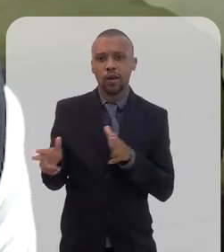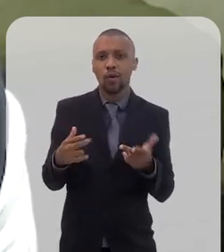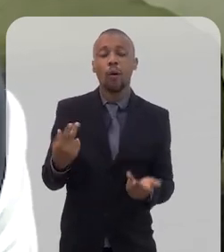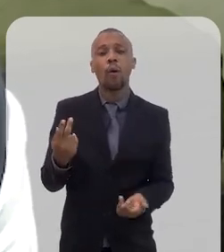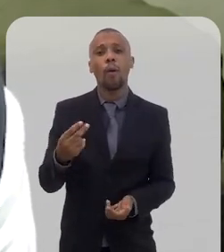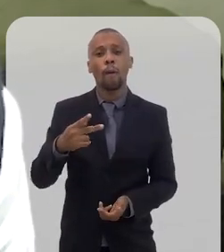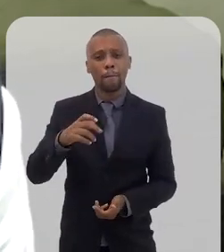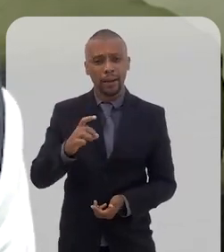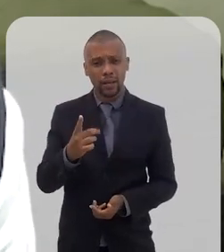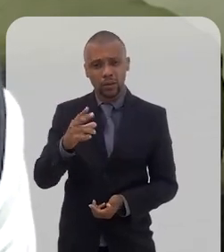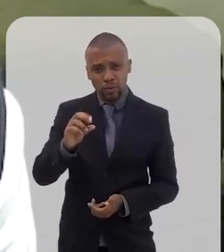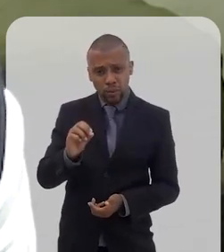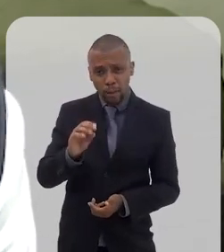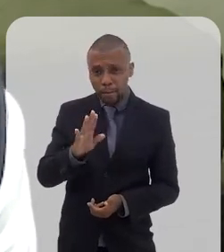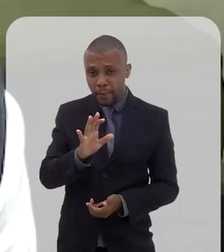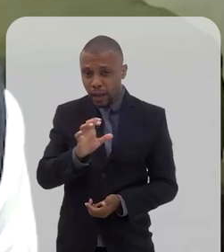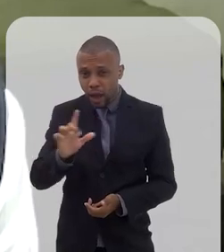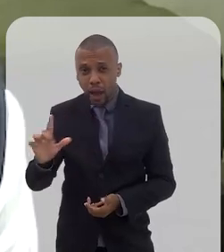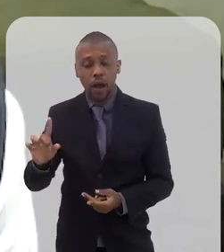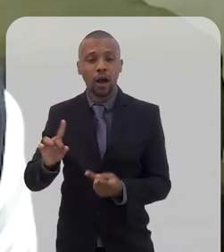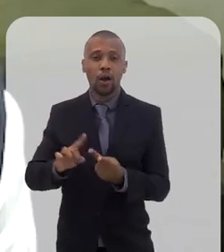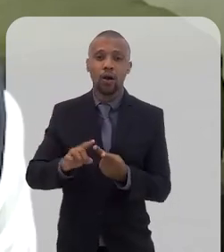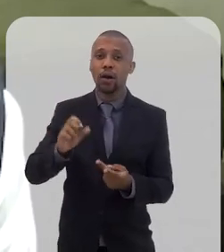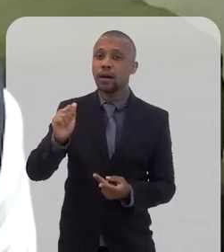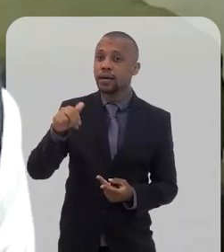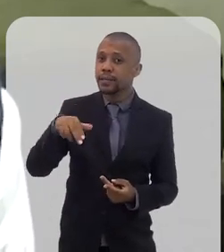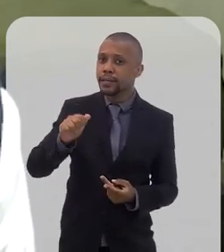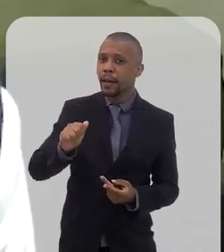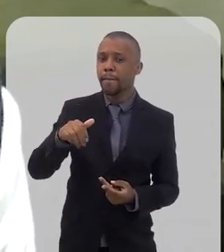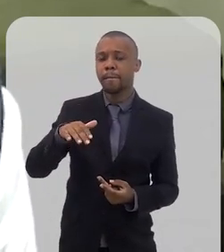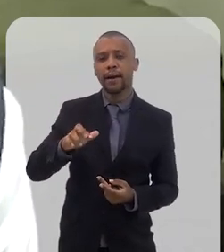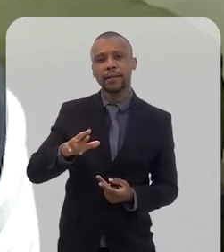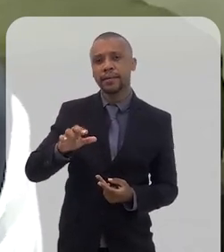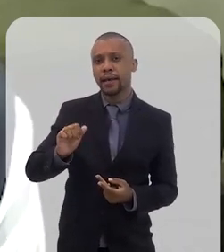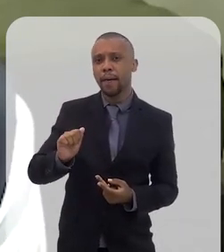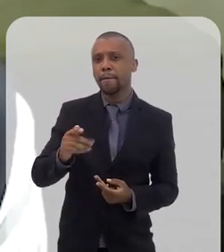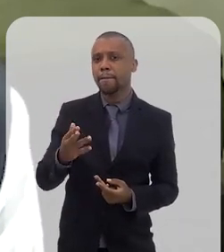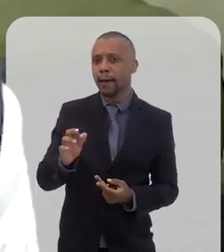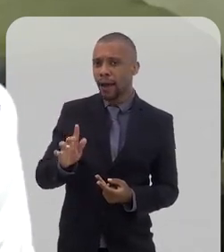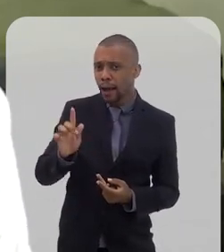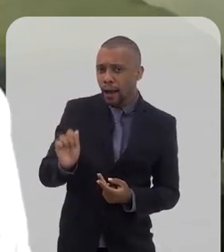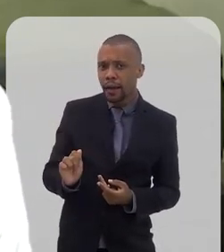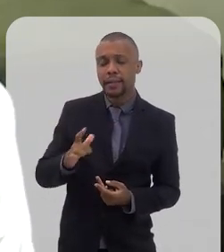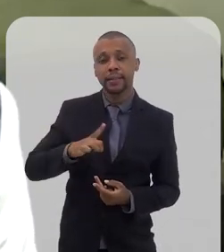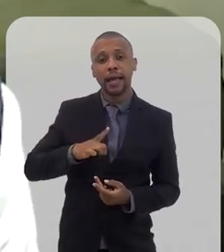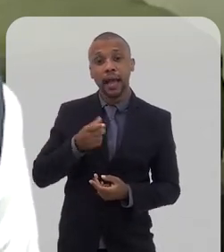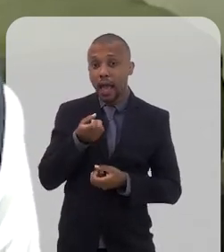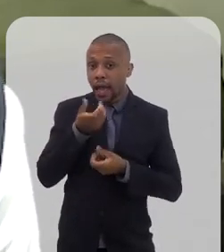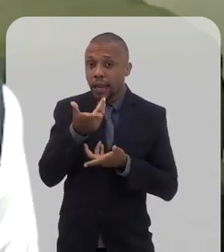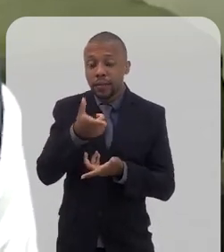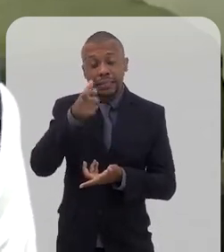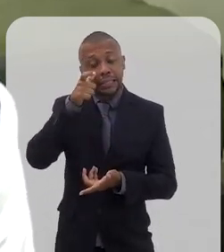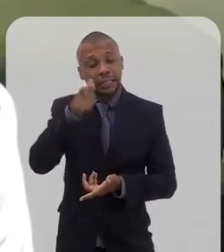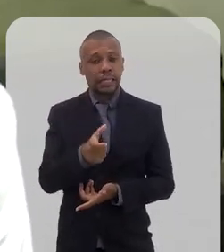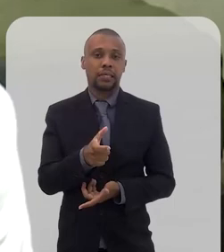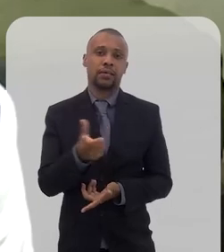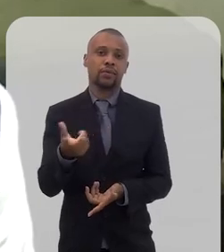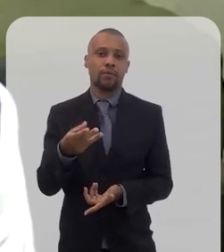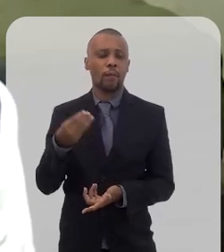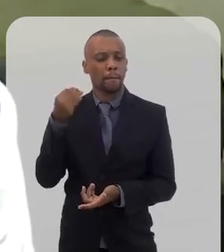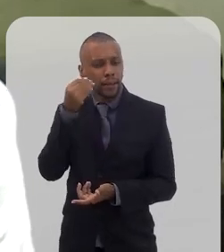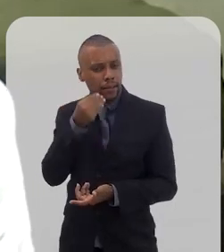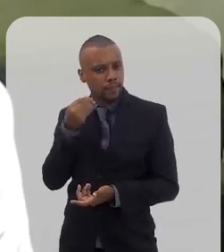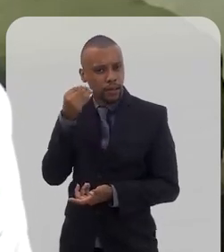o Pedro Bial, já foi recenseador, Ana Maria Braga, tem relatos interessantíssimos sobre isso. Então, é